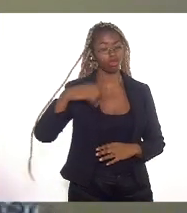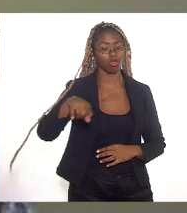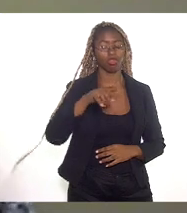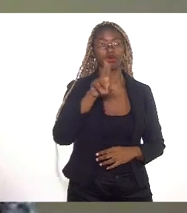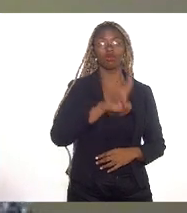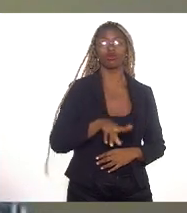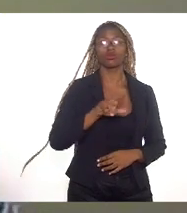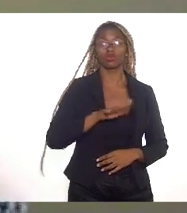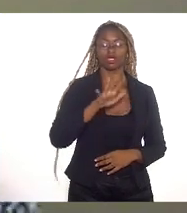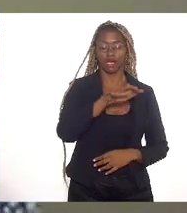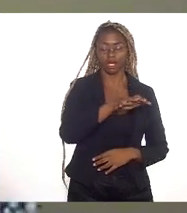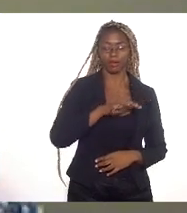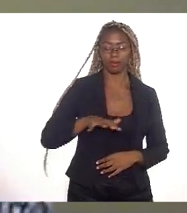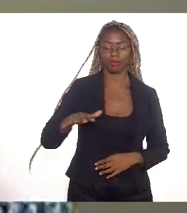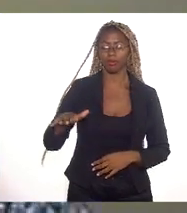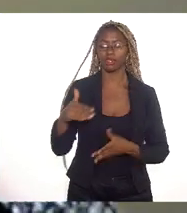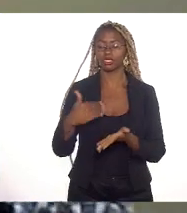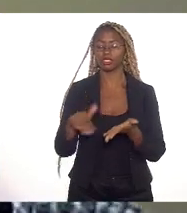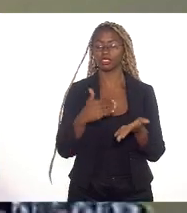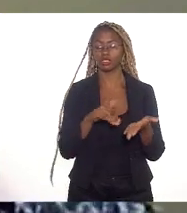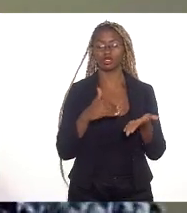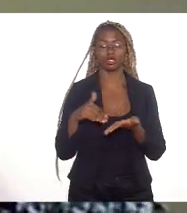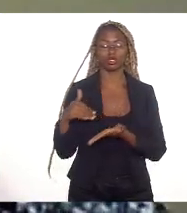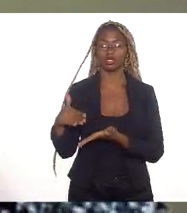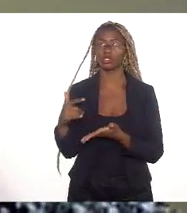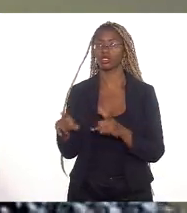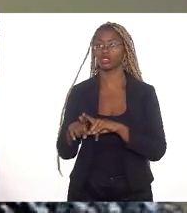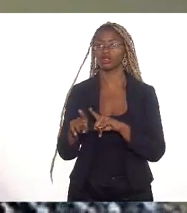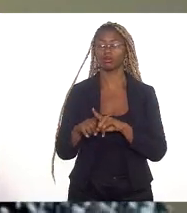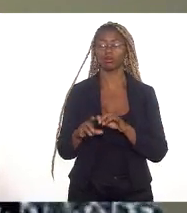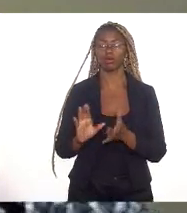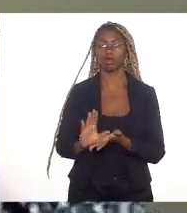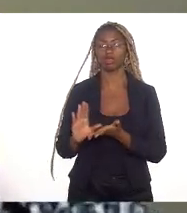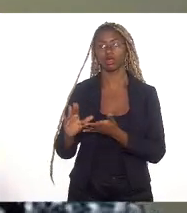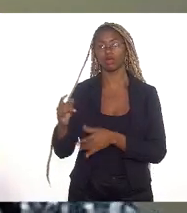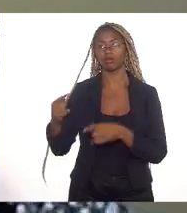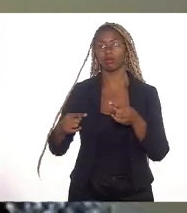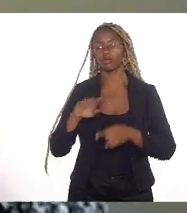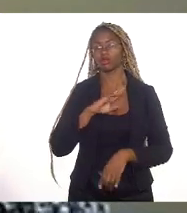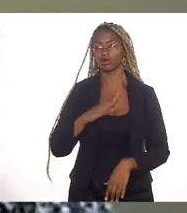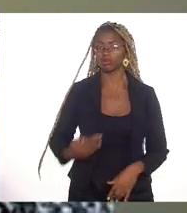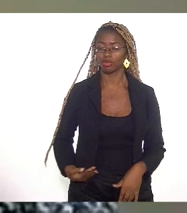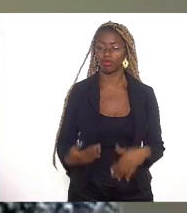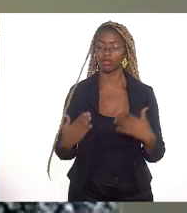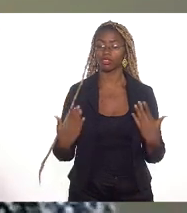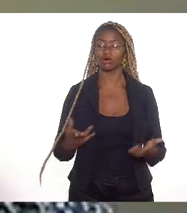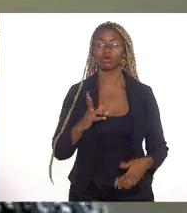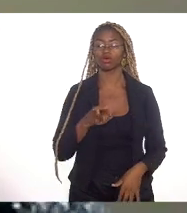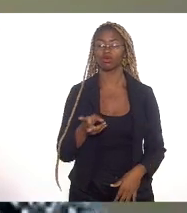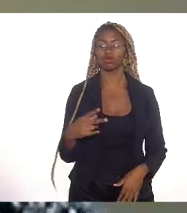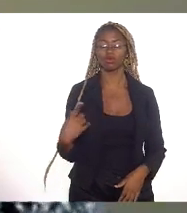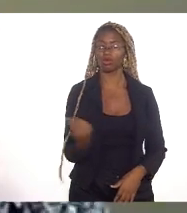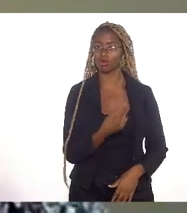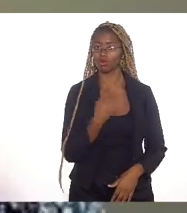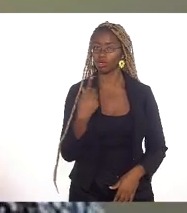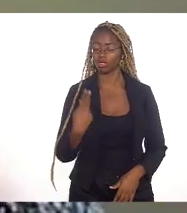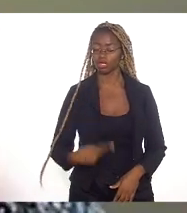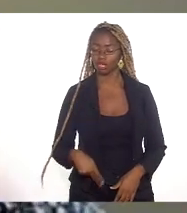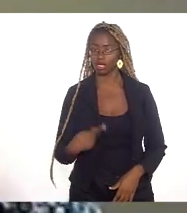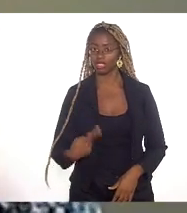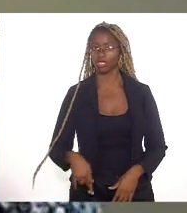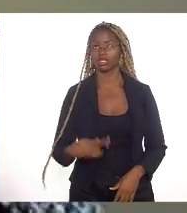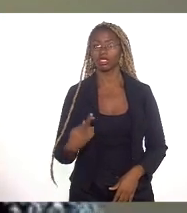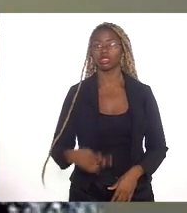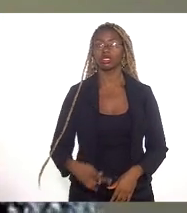nas secretarias, no investimento em políticas públicas. Então, continuo no nosso mandato, zelando